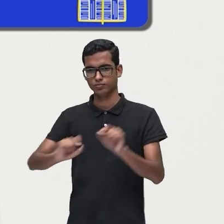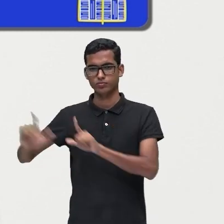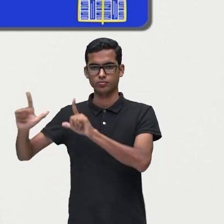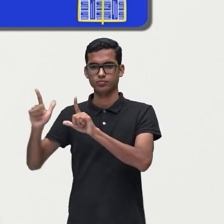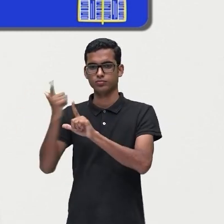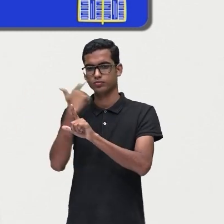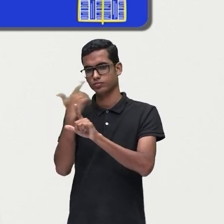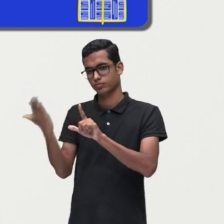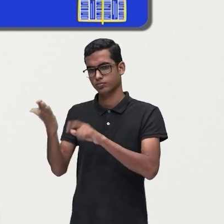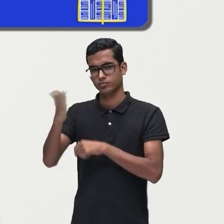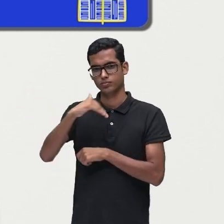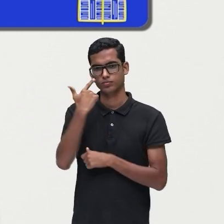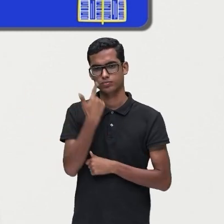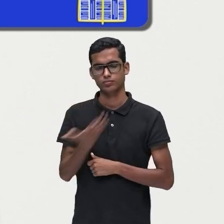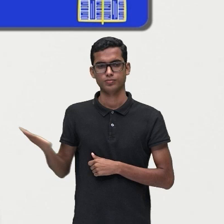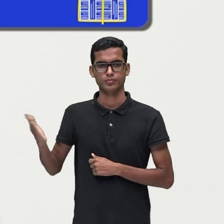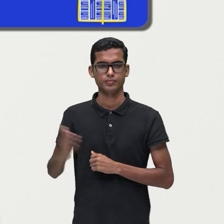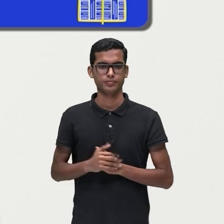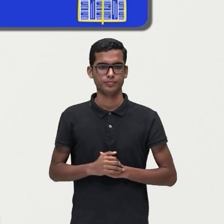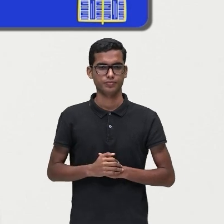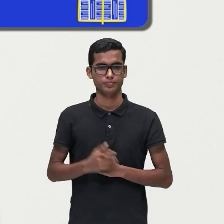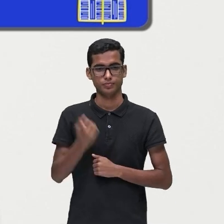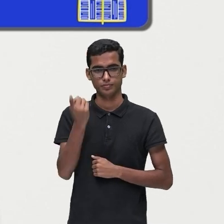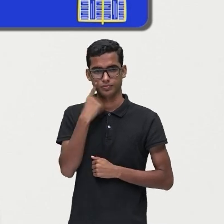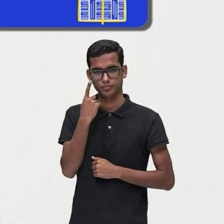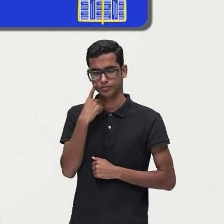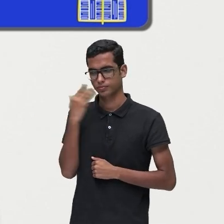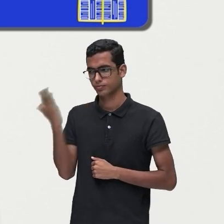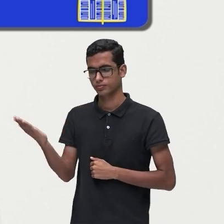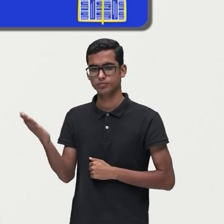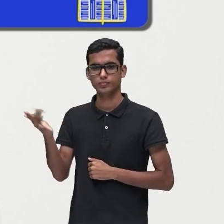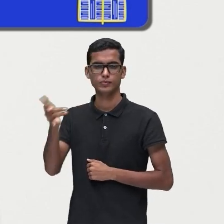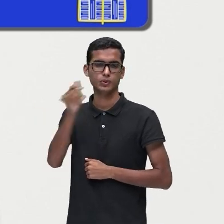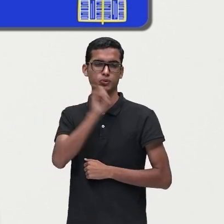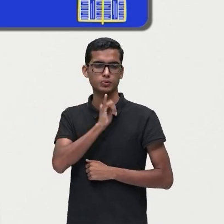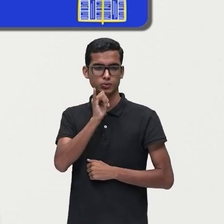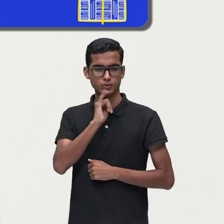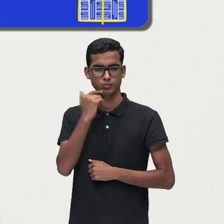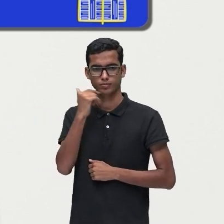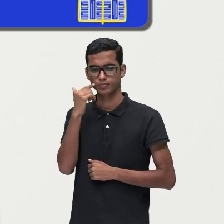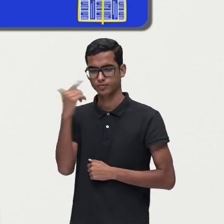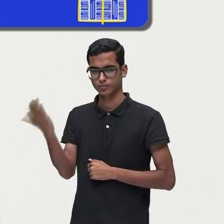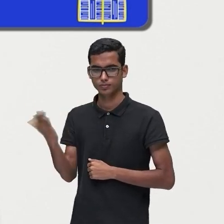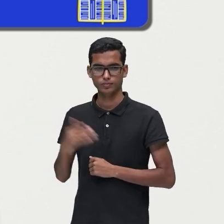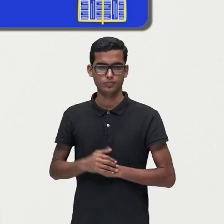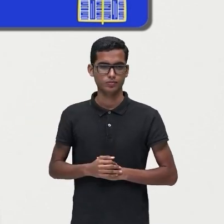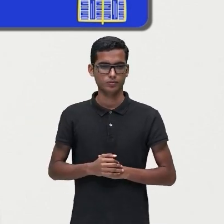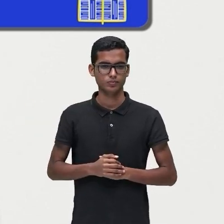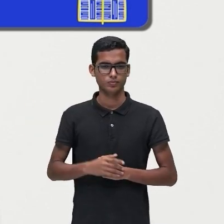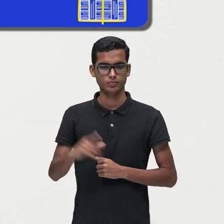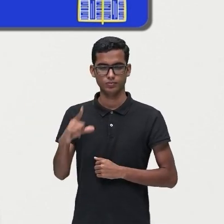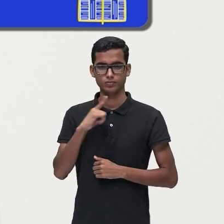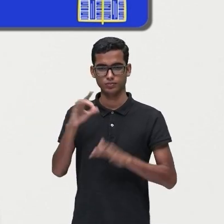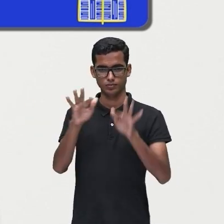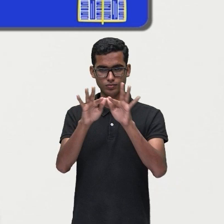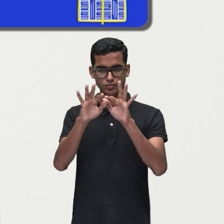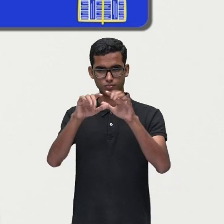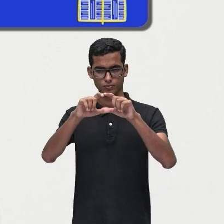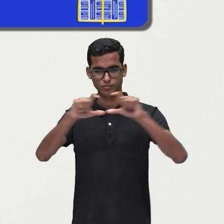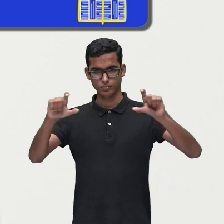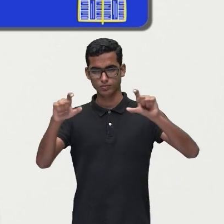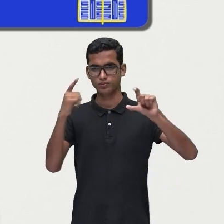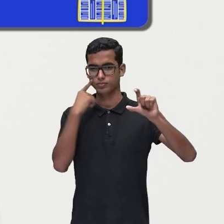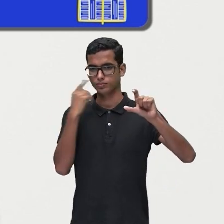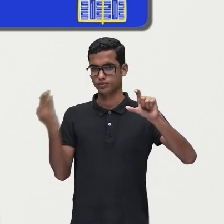uma aplicação. Vejamos a aplicação no exemplo. Olha só, a gente tem a nossa fórmula aqui,